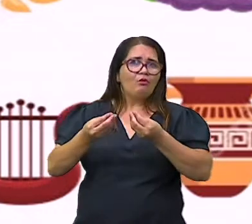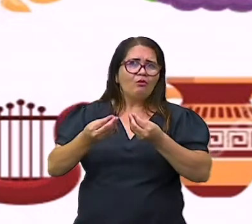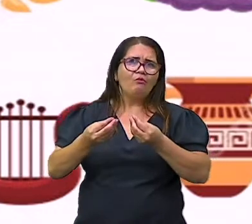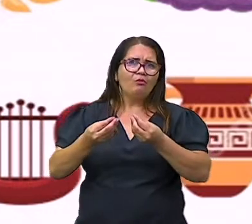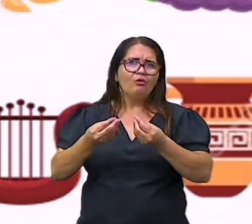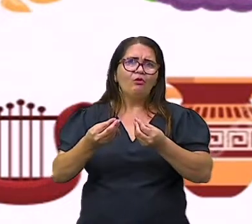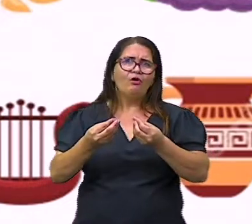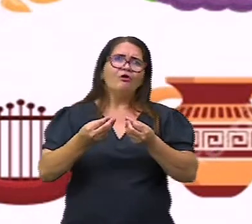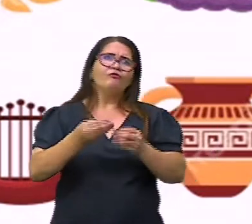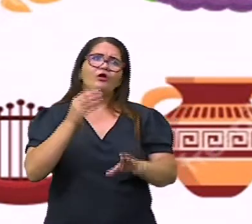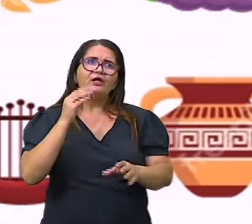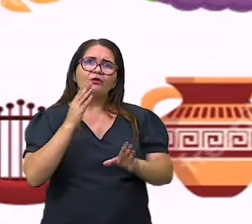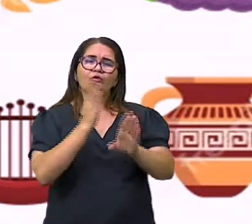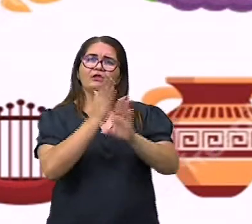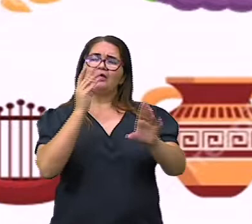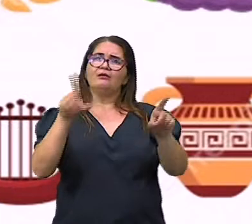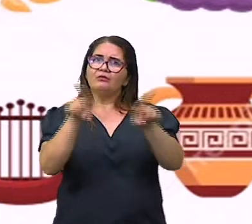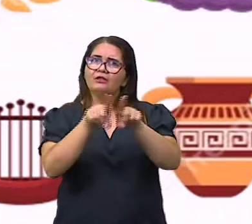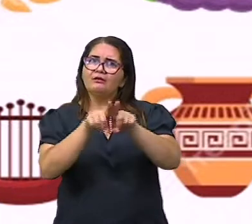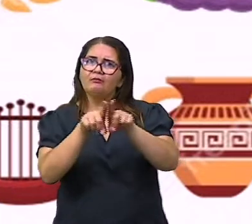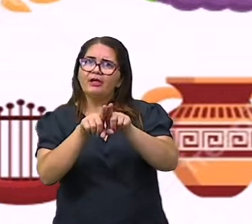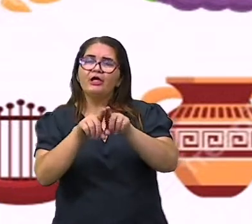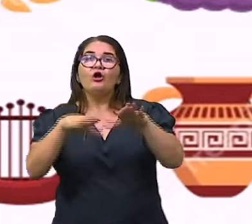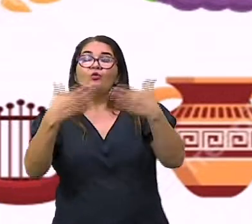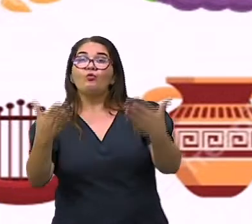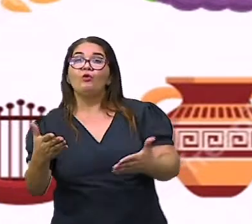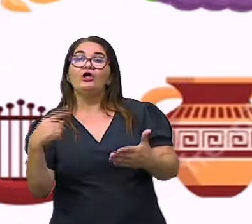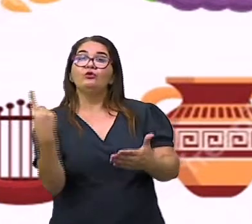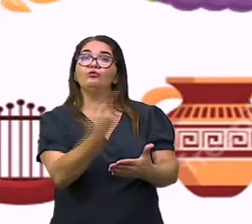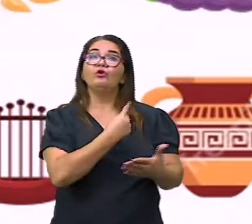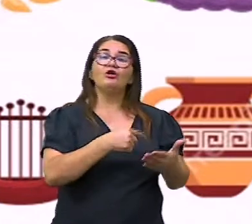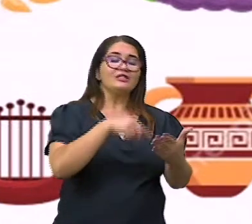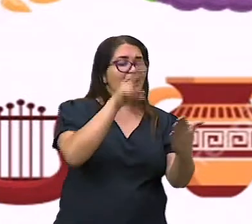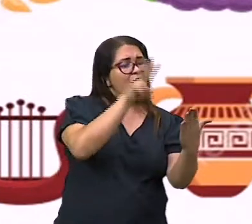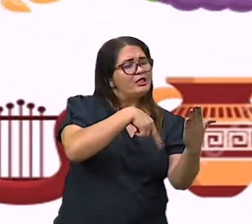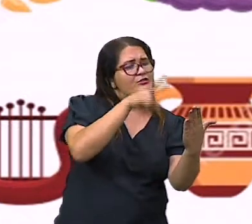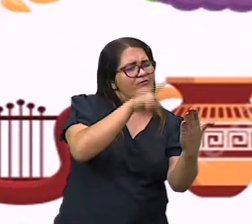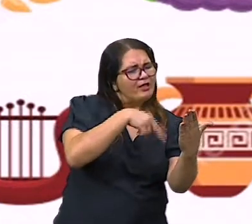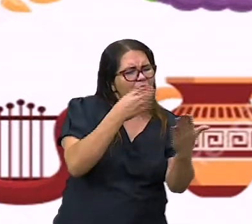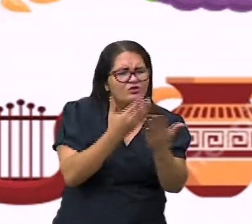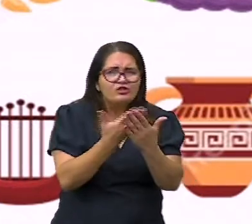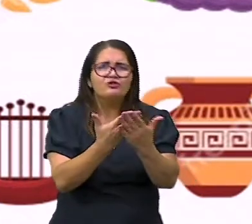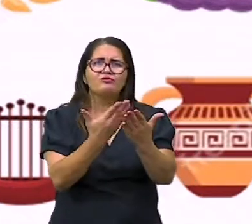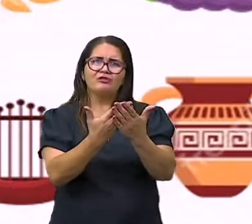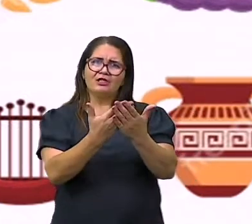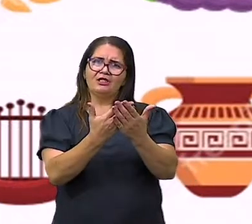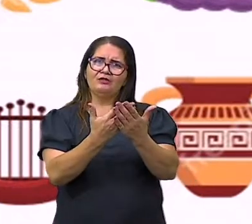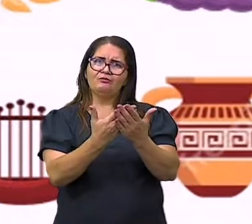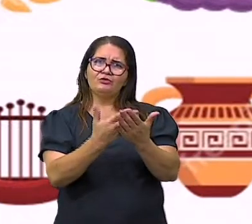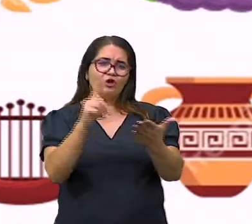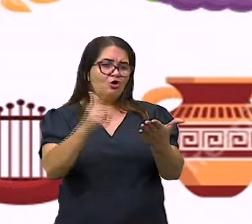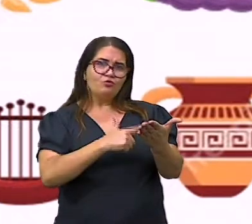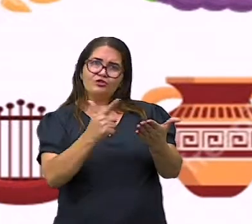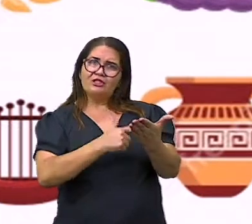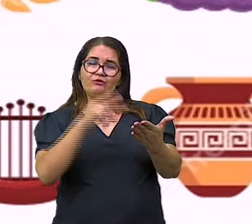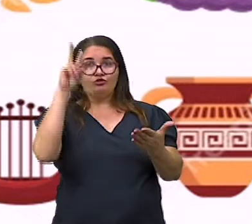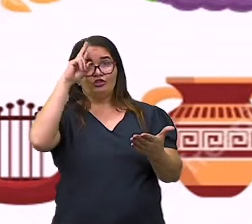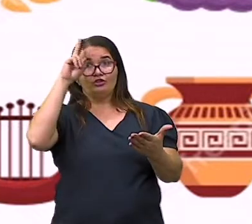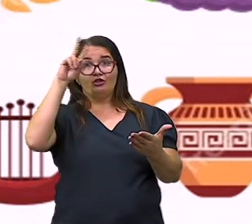alfabeto fonético. O período clássico é o período de maior desenvolvimento, marcado